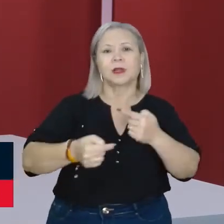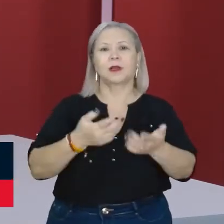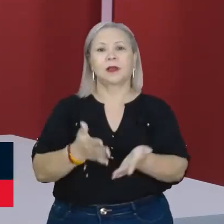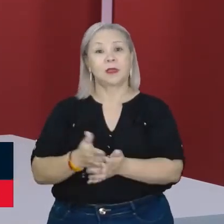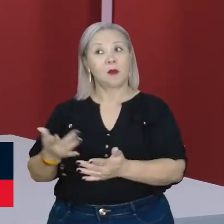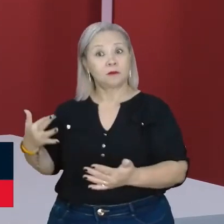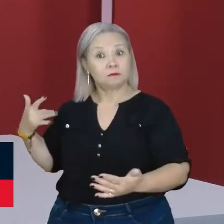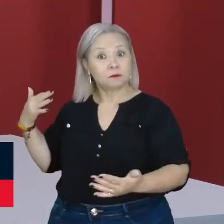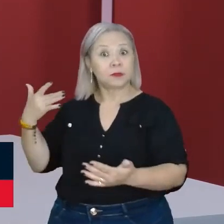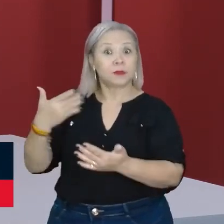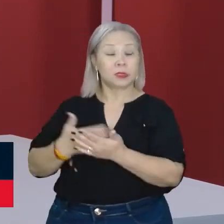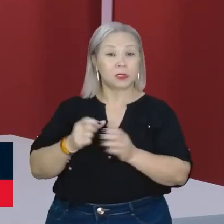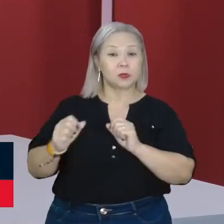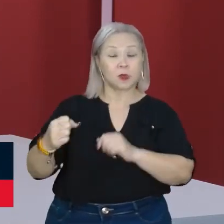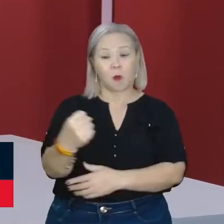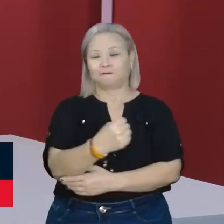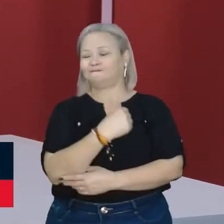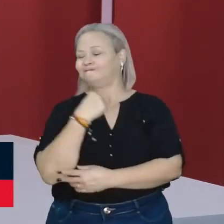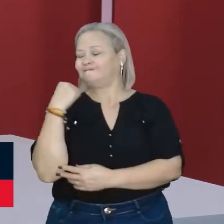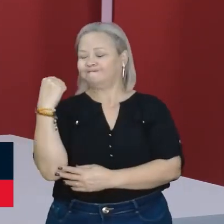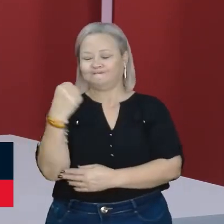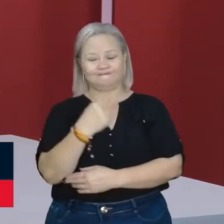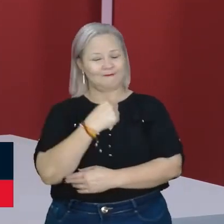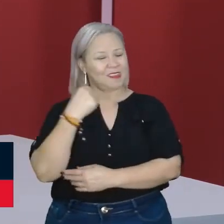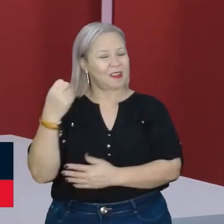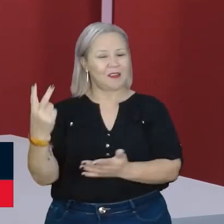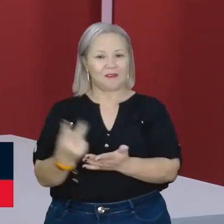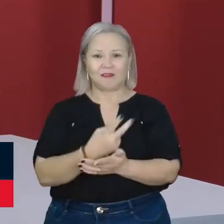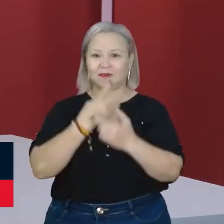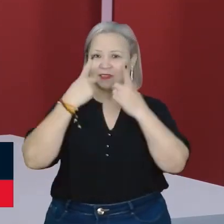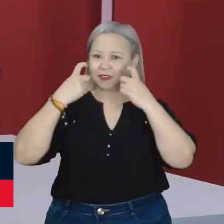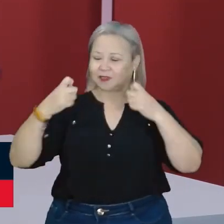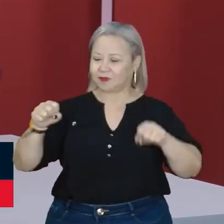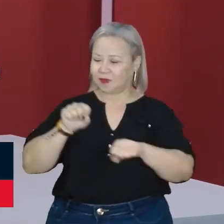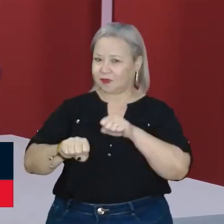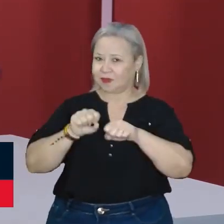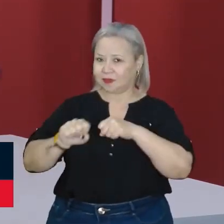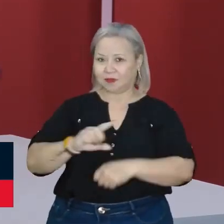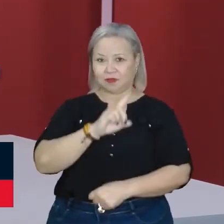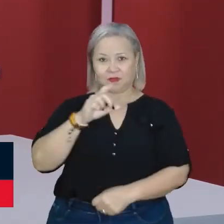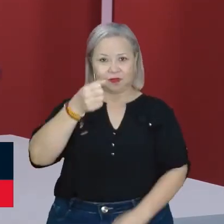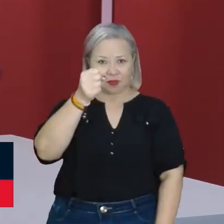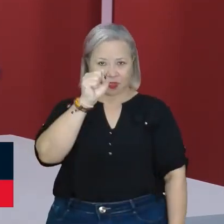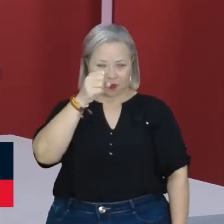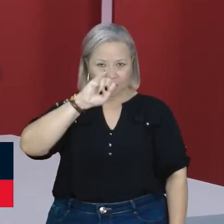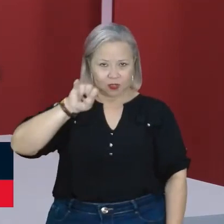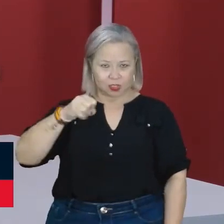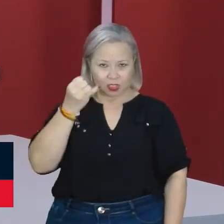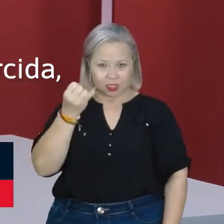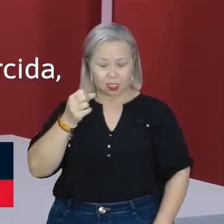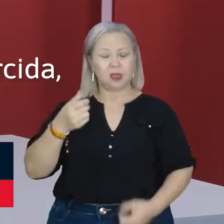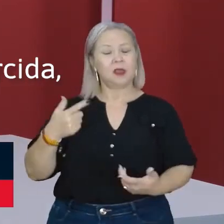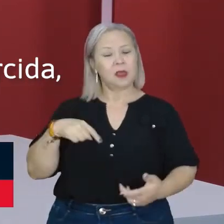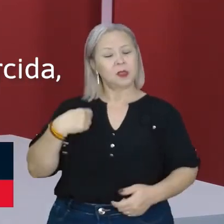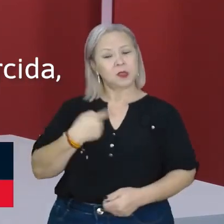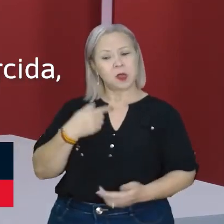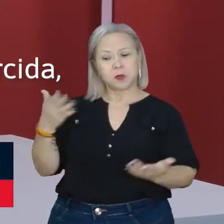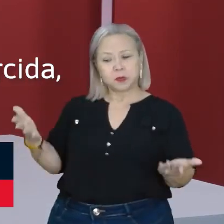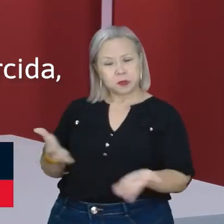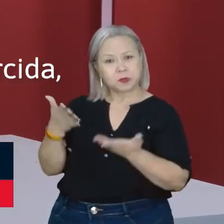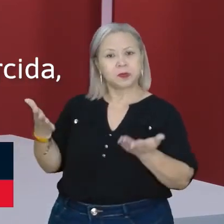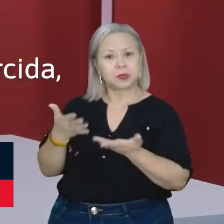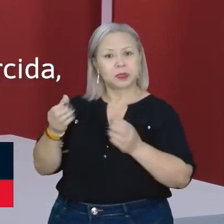também o quão grave foi o episódio de dia 8 e o quanto a gente tem que se movimentar para garantir que